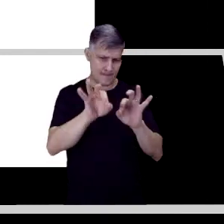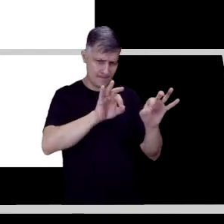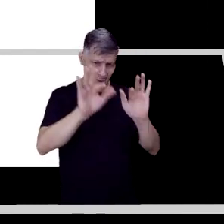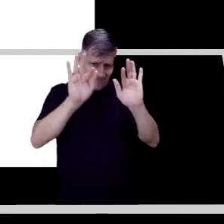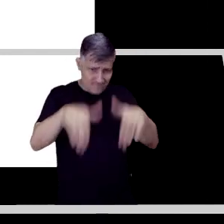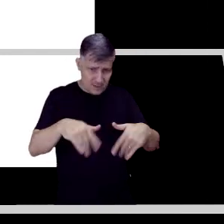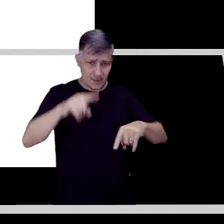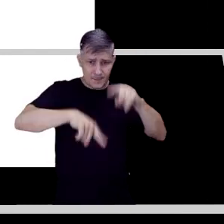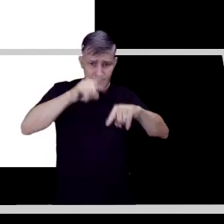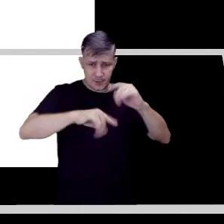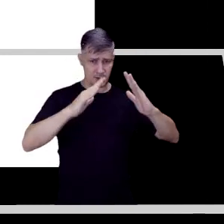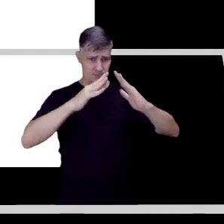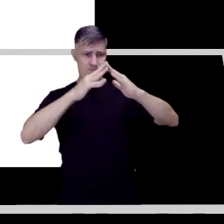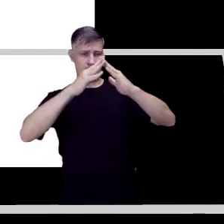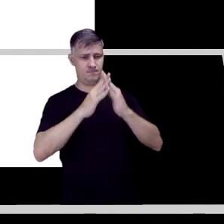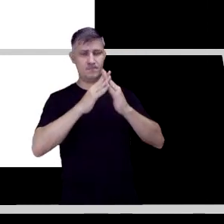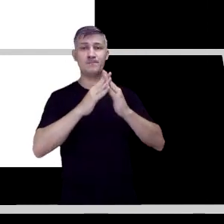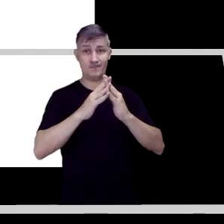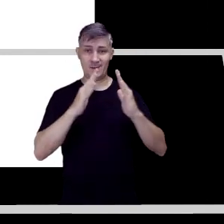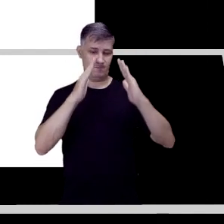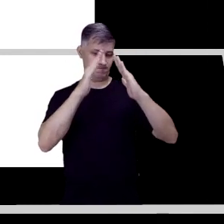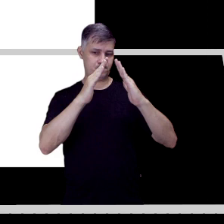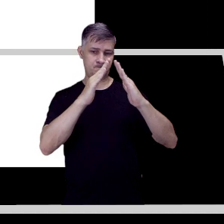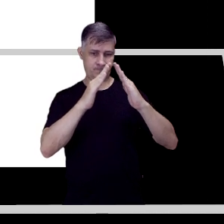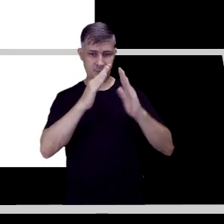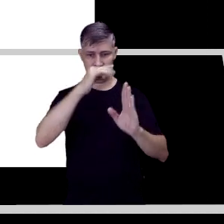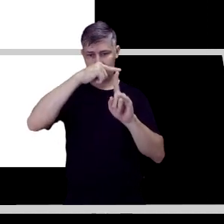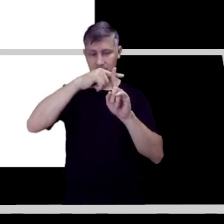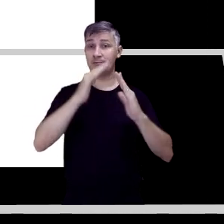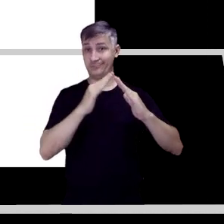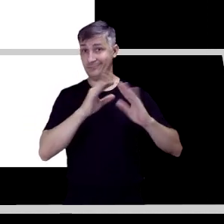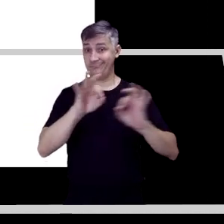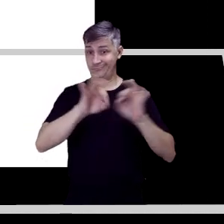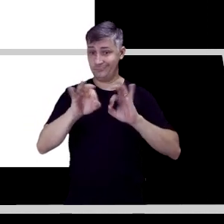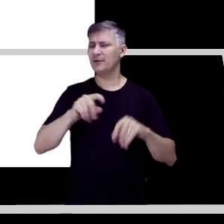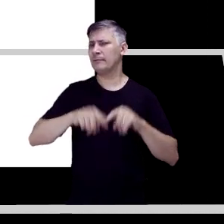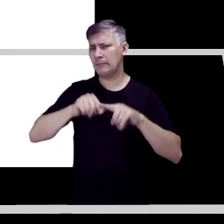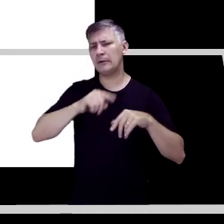a montagem final, os últimos elementos. E aí aqui